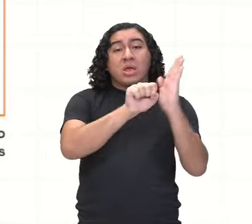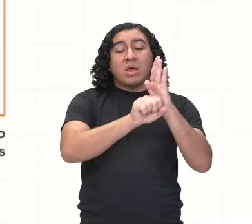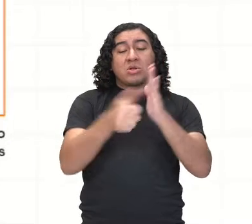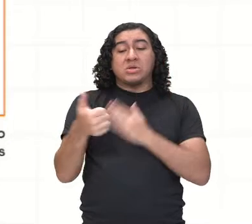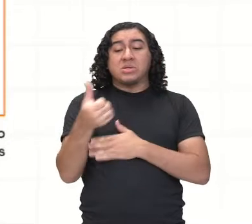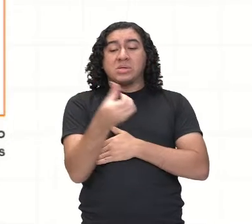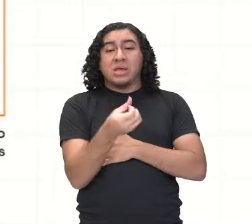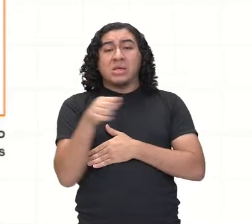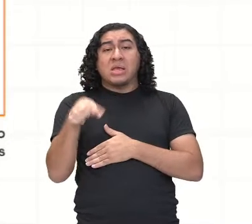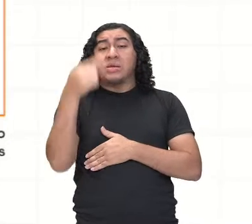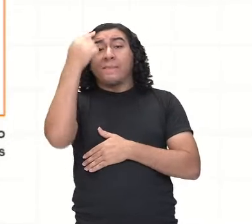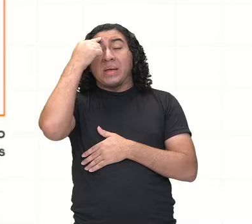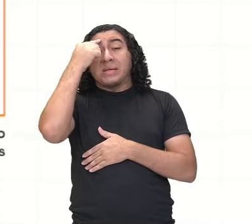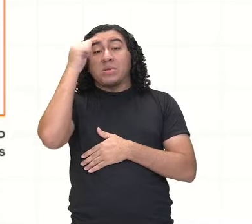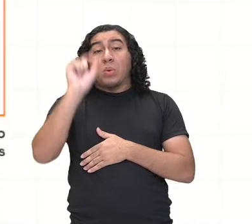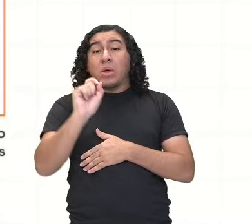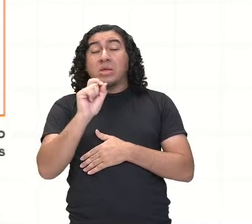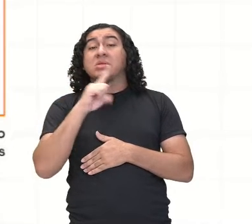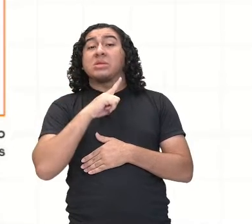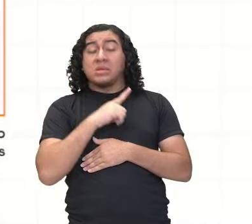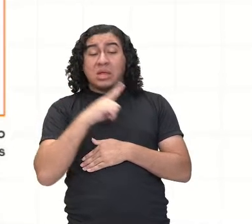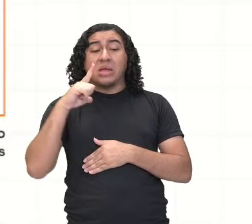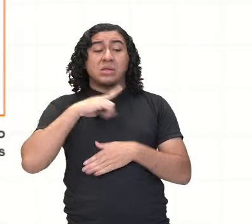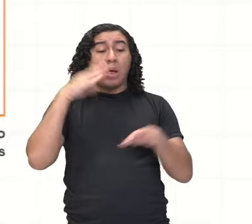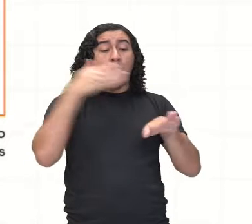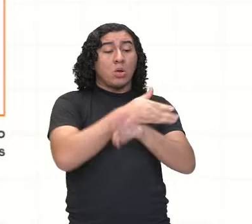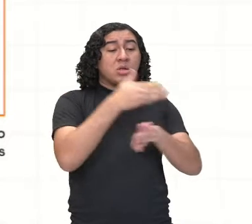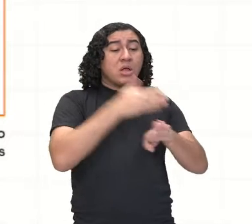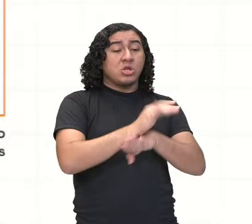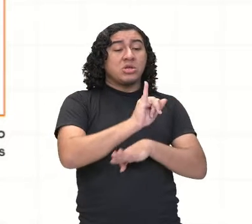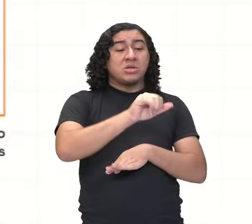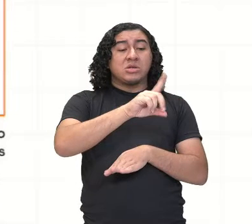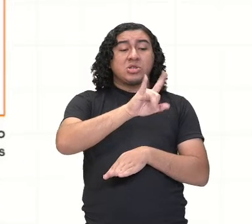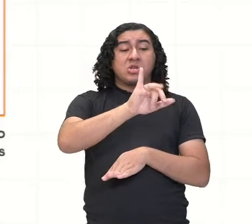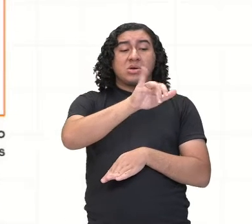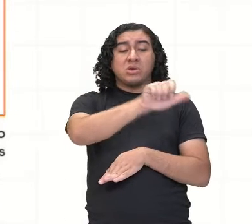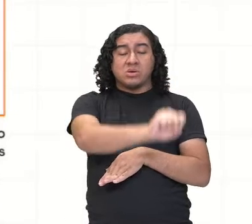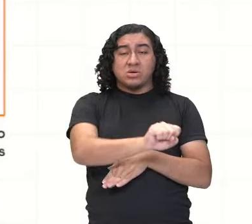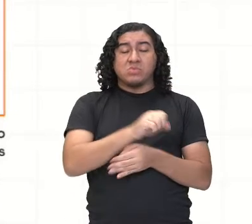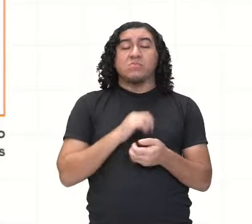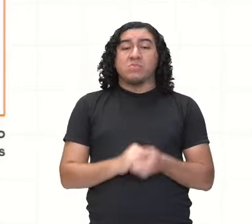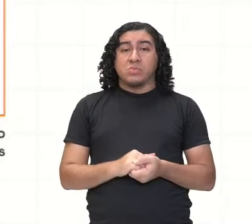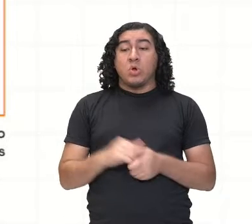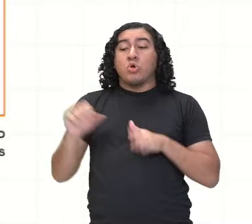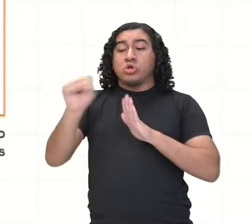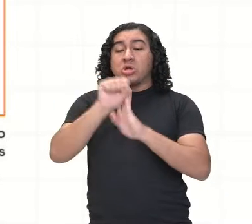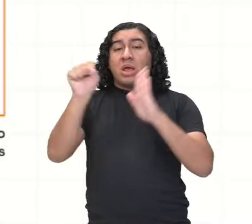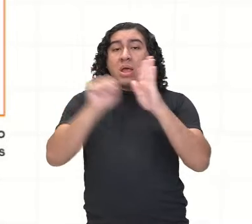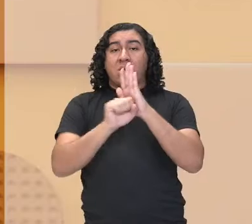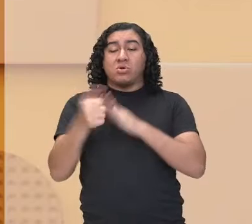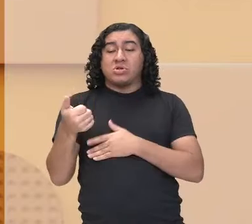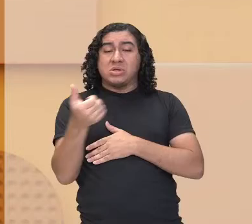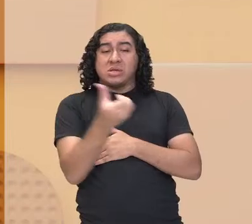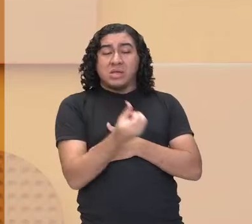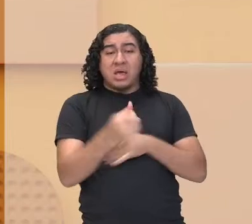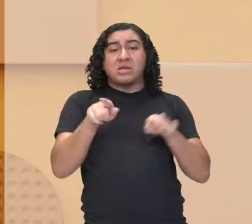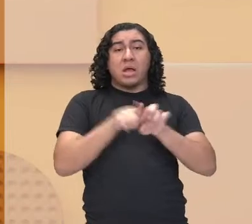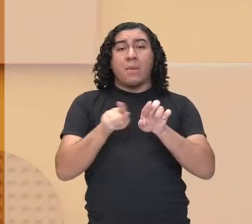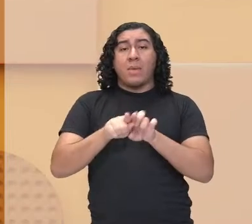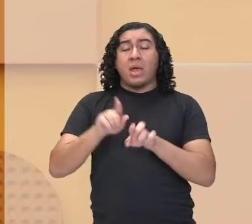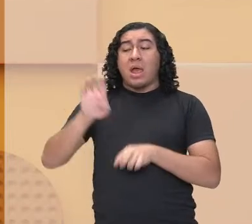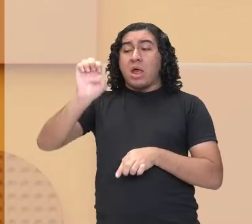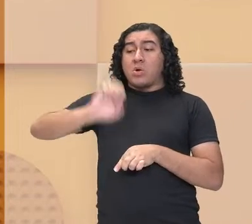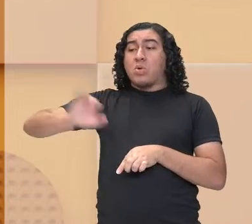que ele teria chegado às Índias. E por muito tempo, inclusive no século XVI, os exploradores europeus vão